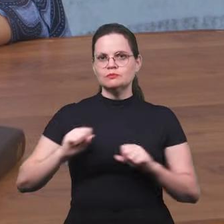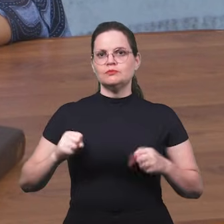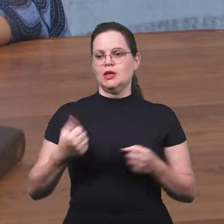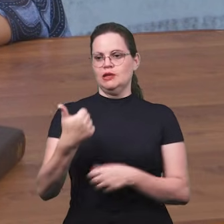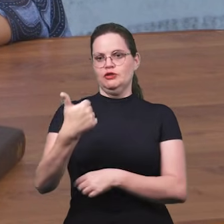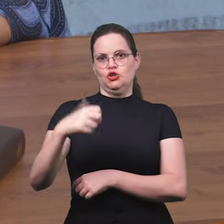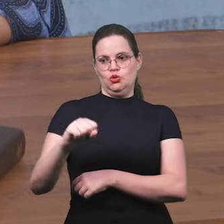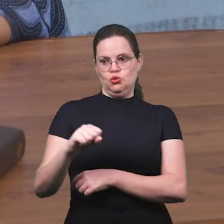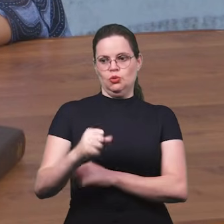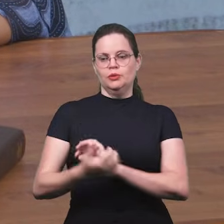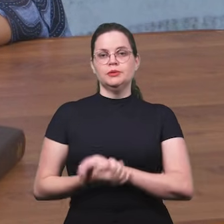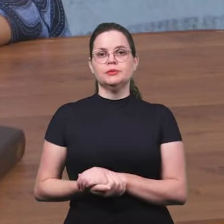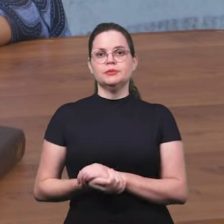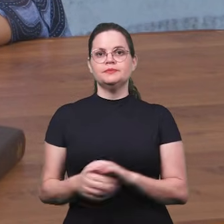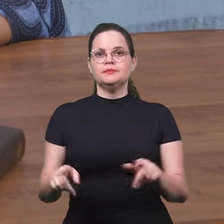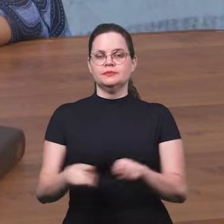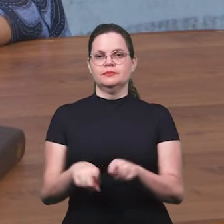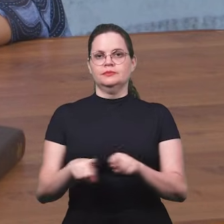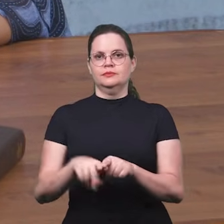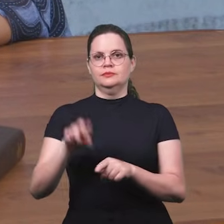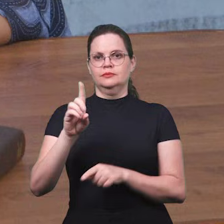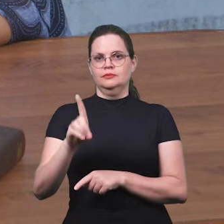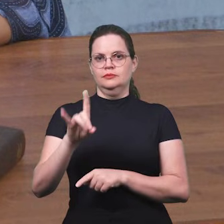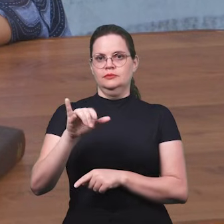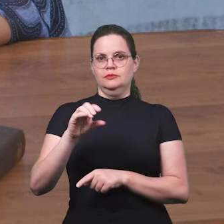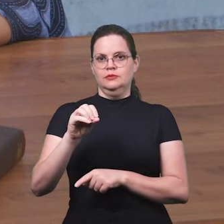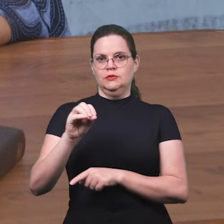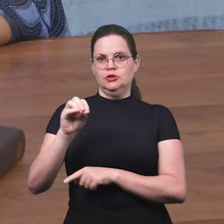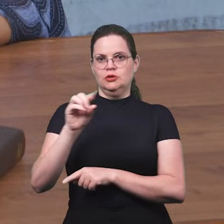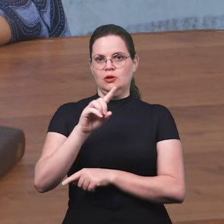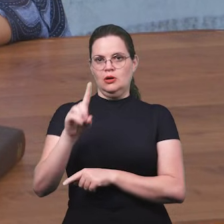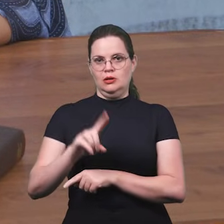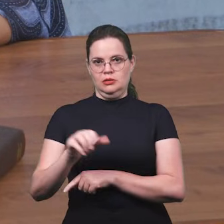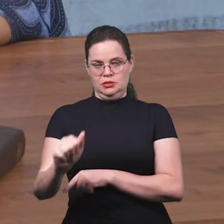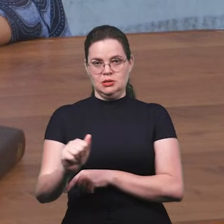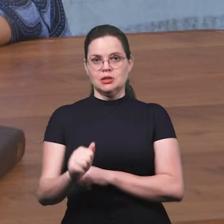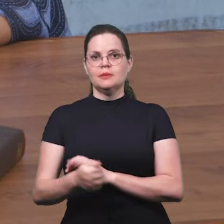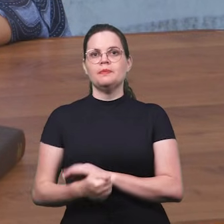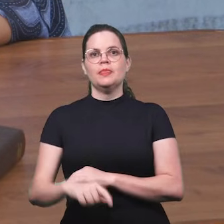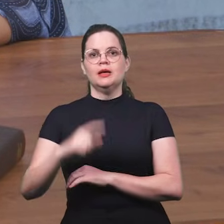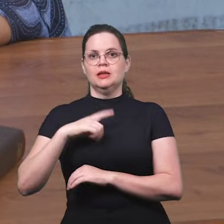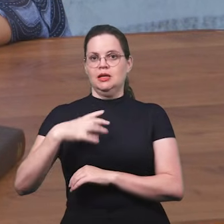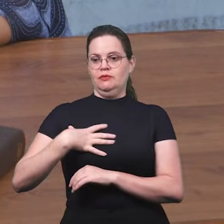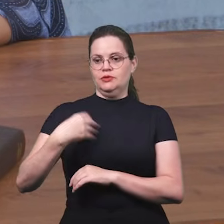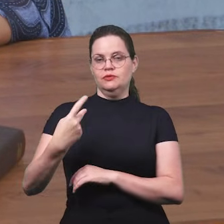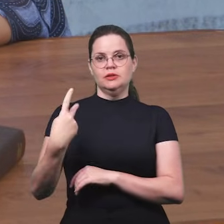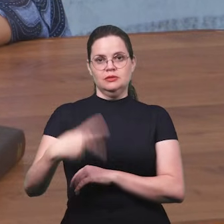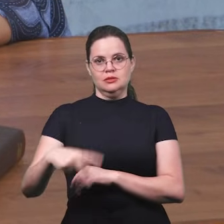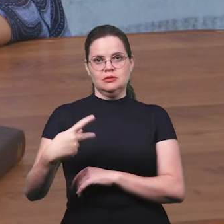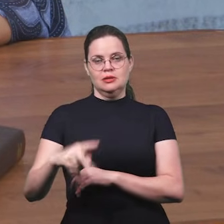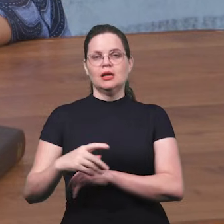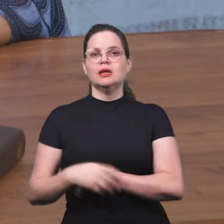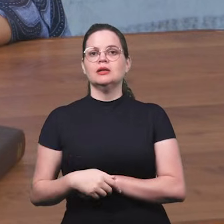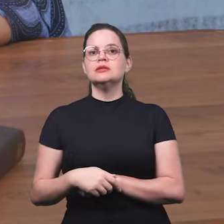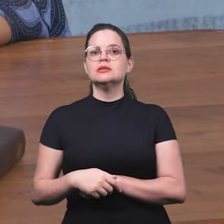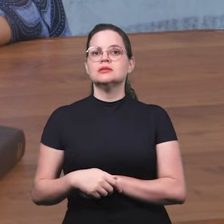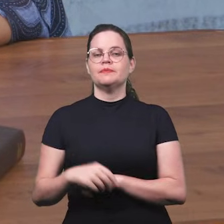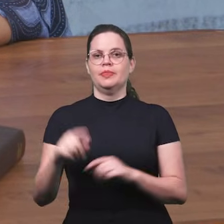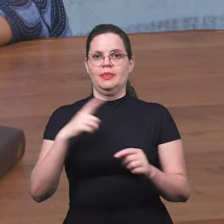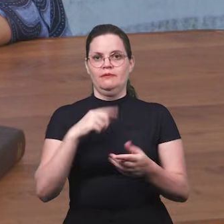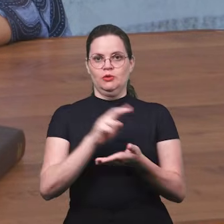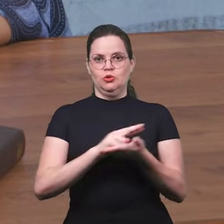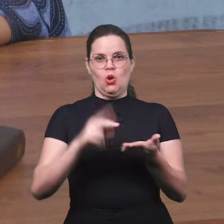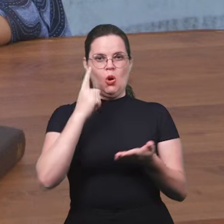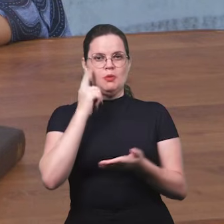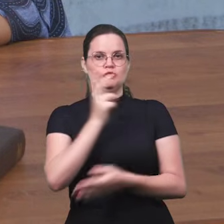18. E de Oza, dentre os filhos de Merari, foram seus filhos. Sinri, o chefe, ainda